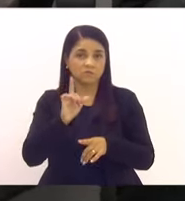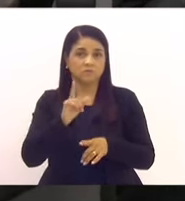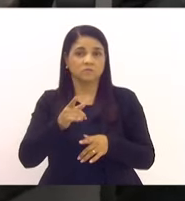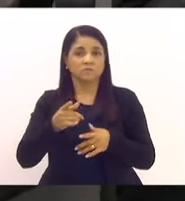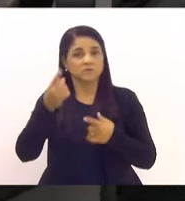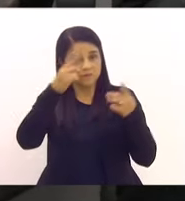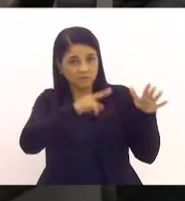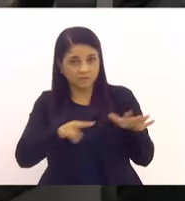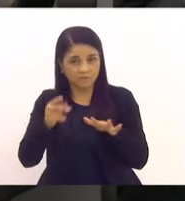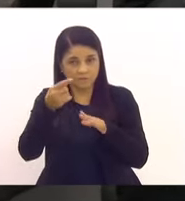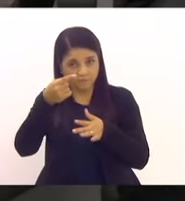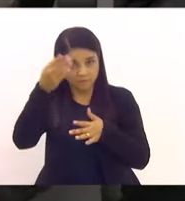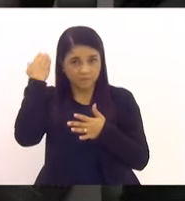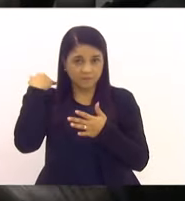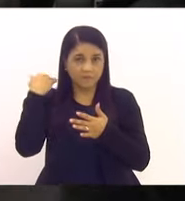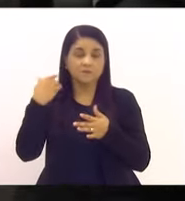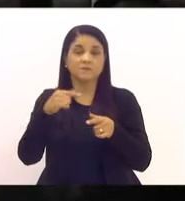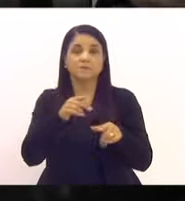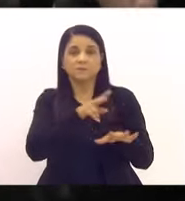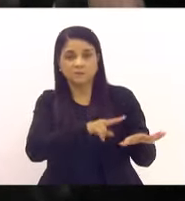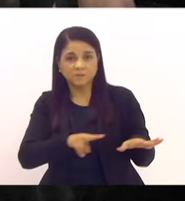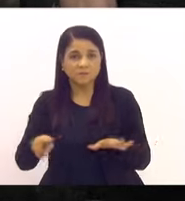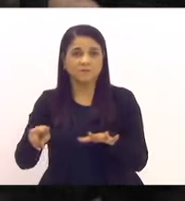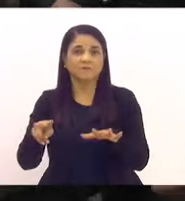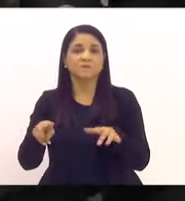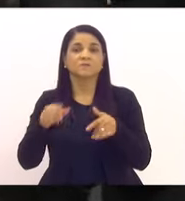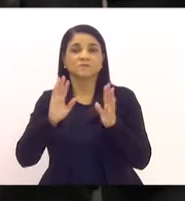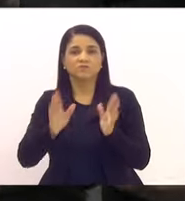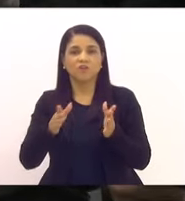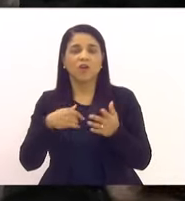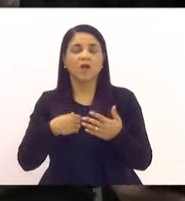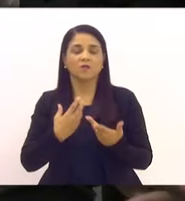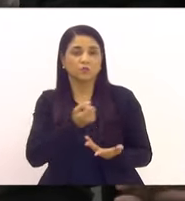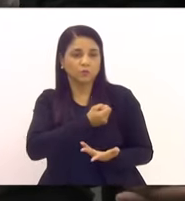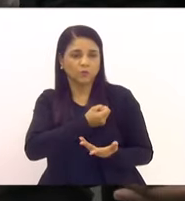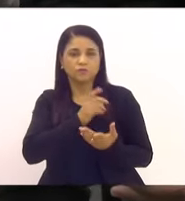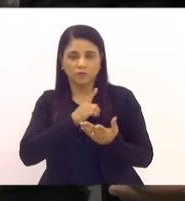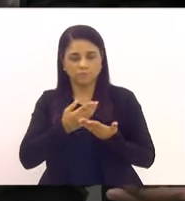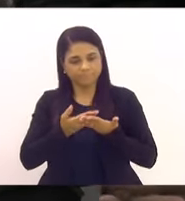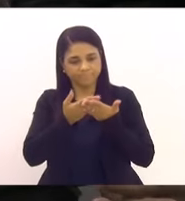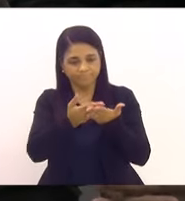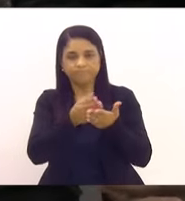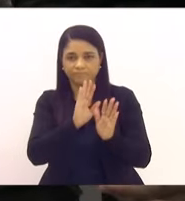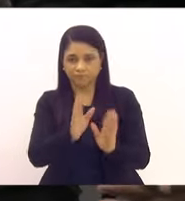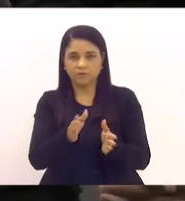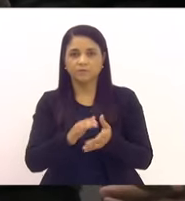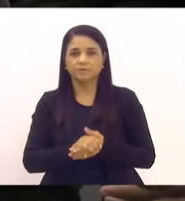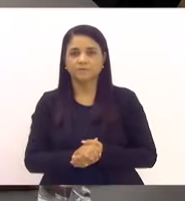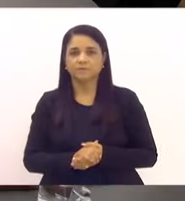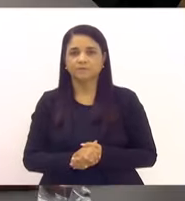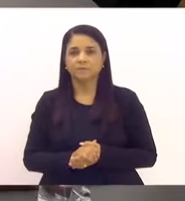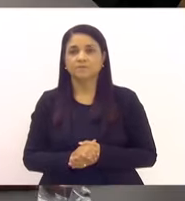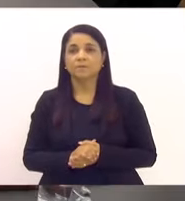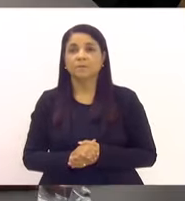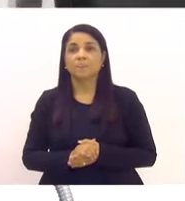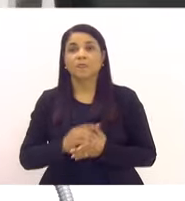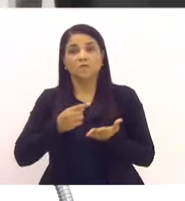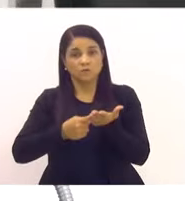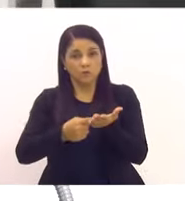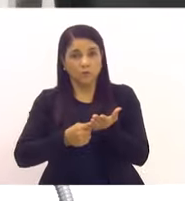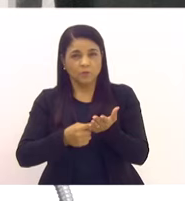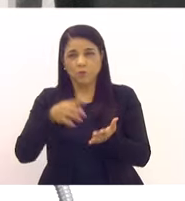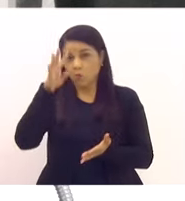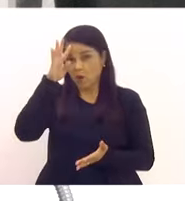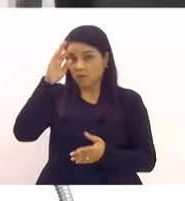discussão nacional. Tem o um número aí? Eu passei pelo WhatsApp, eu reencaminho aqui. Eu reencaminhei para você. Presidente, então fica o compromisso de botar na